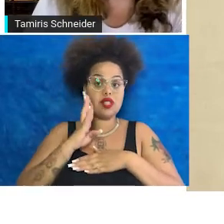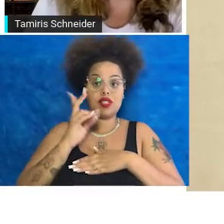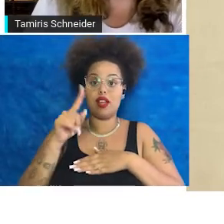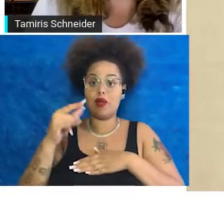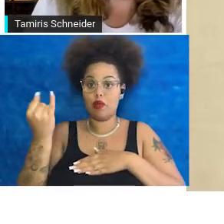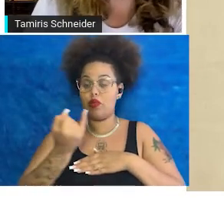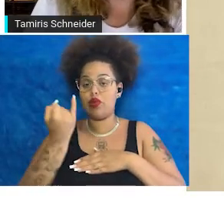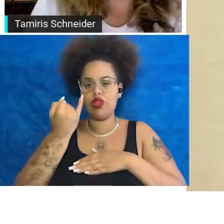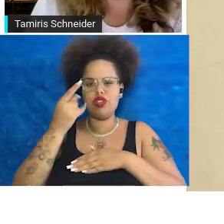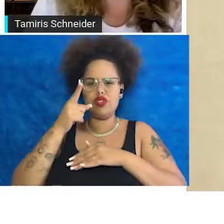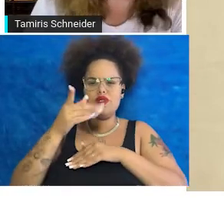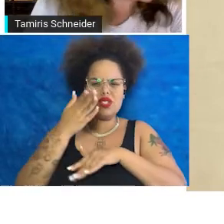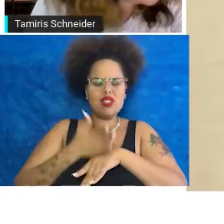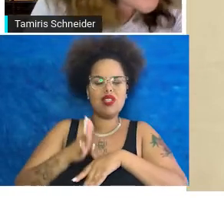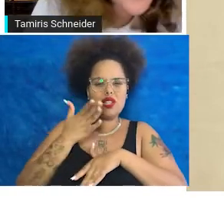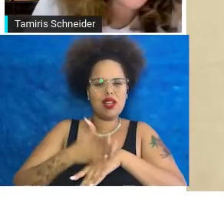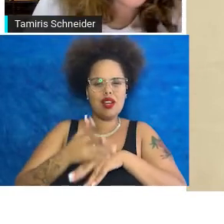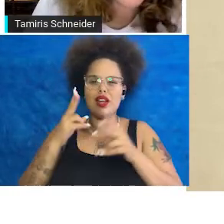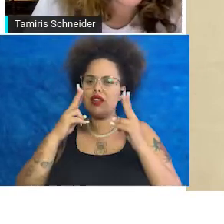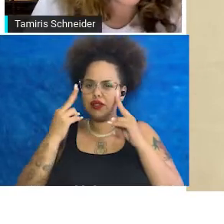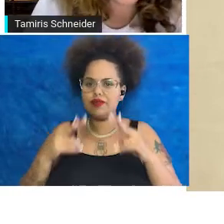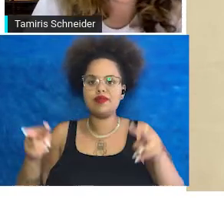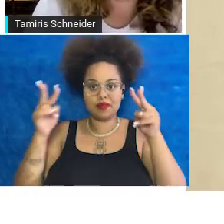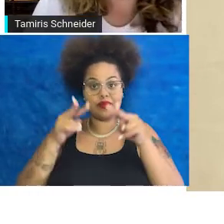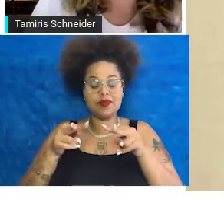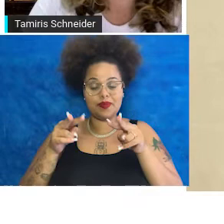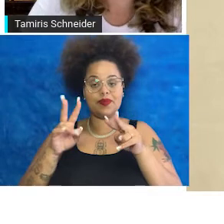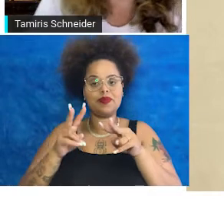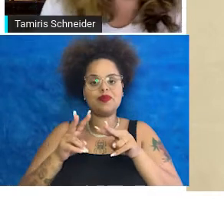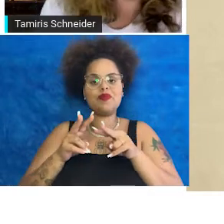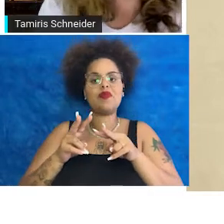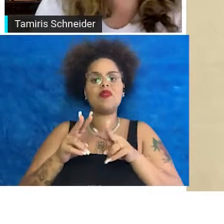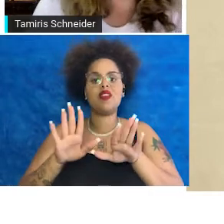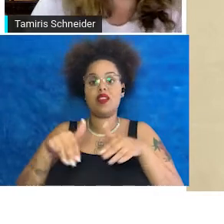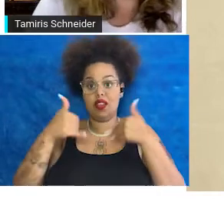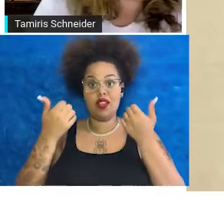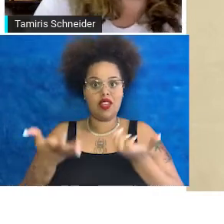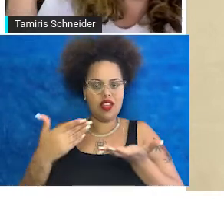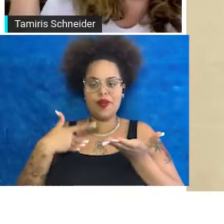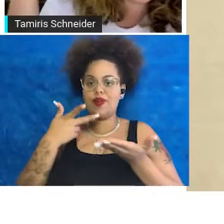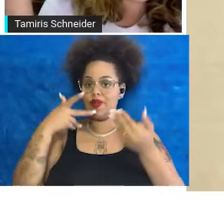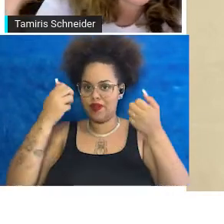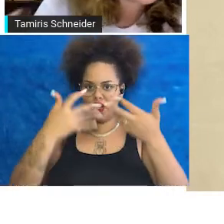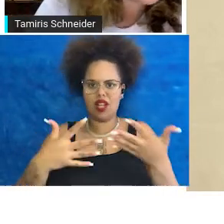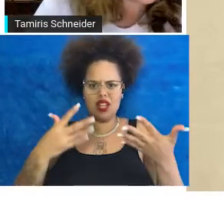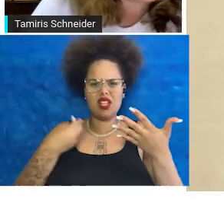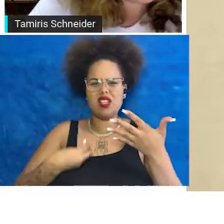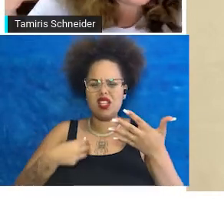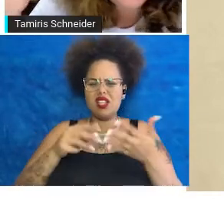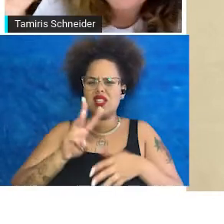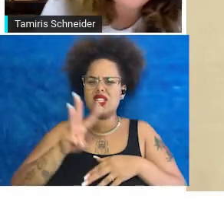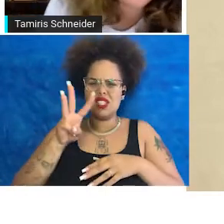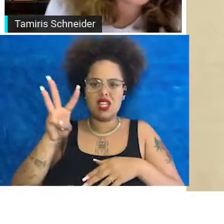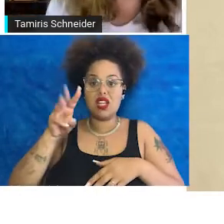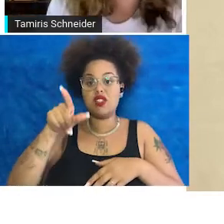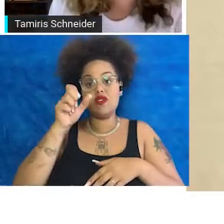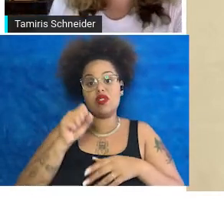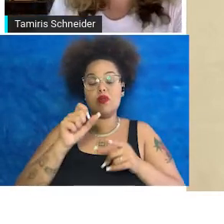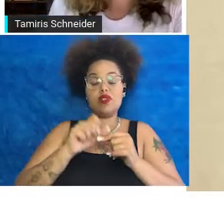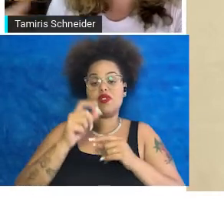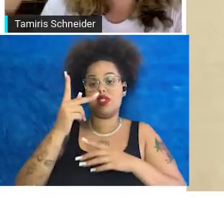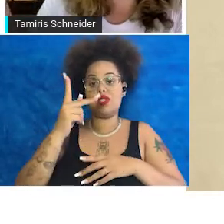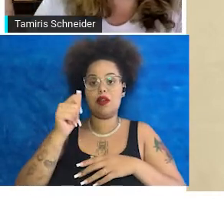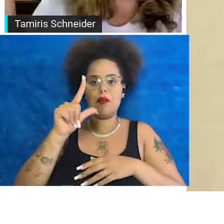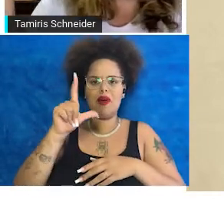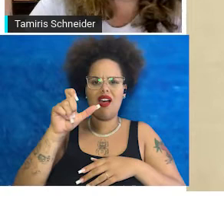importante você treinar o seu olhar com isso, né? E aí, é o que eu falei, existem sites que você pode tirar a paleta de cor